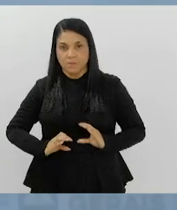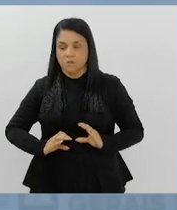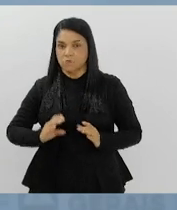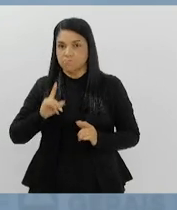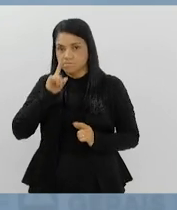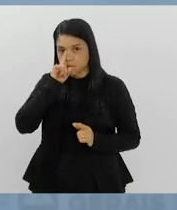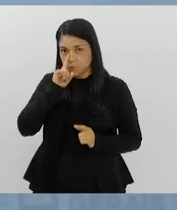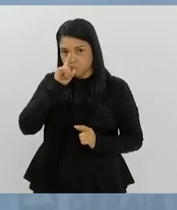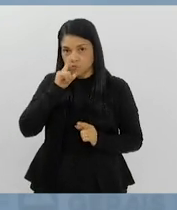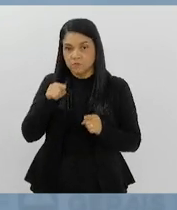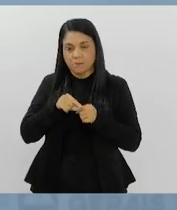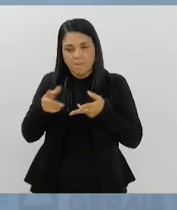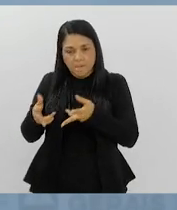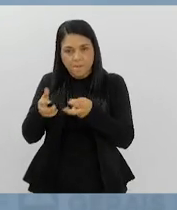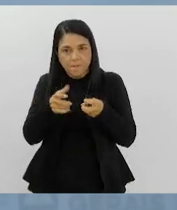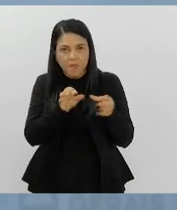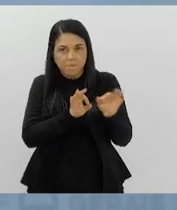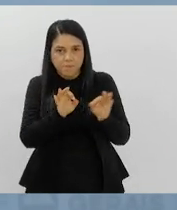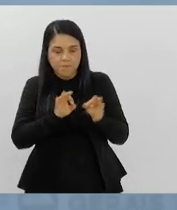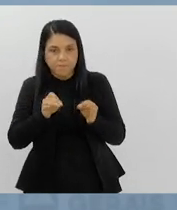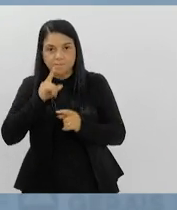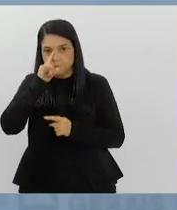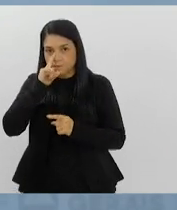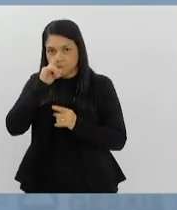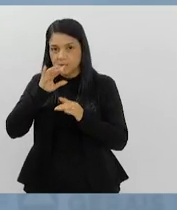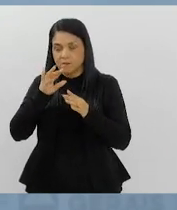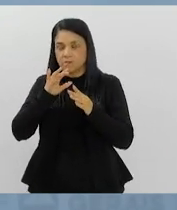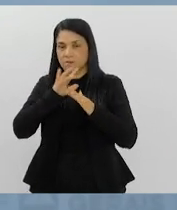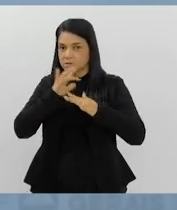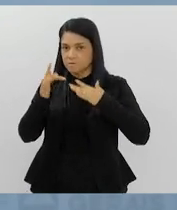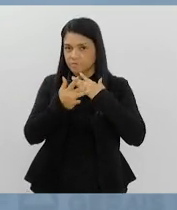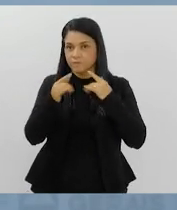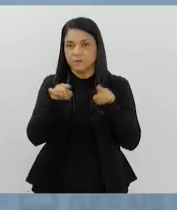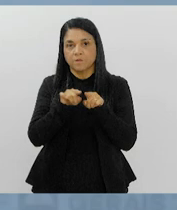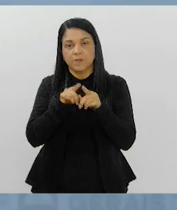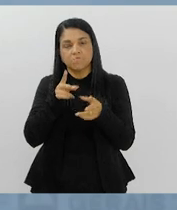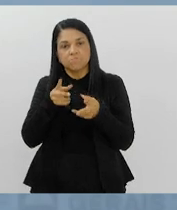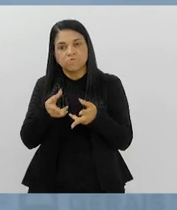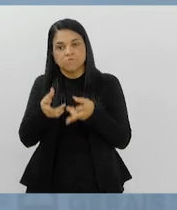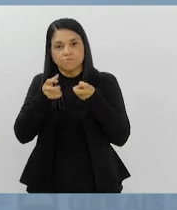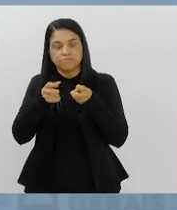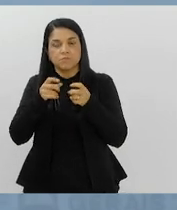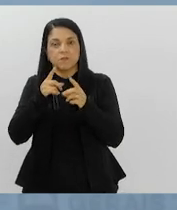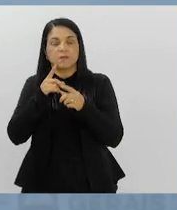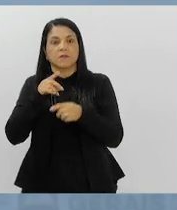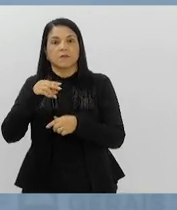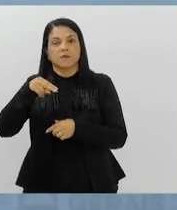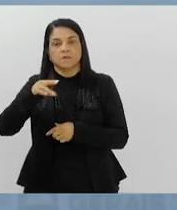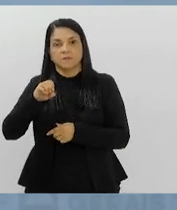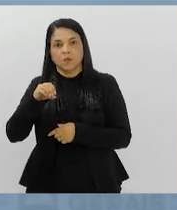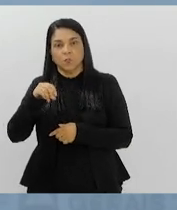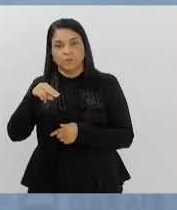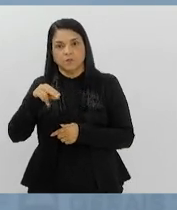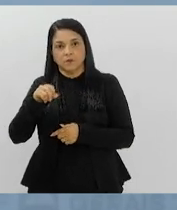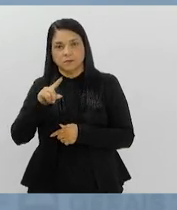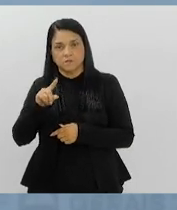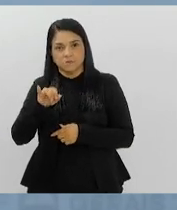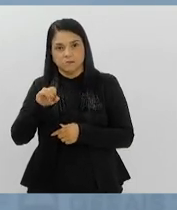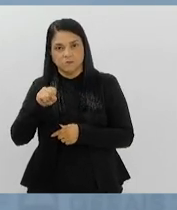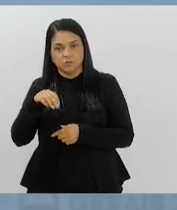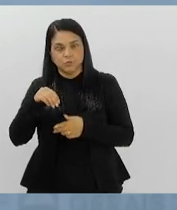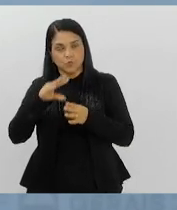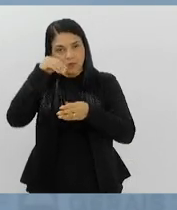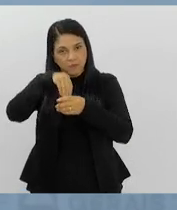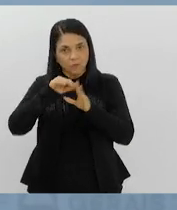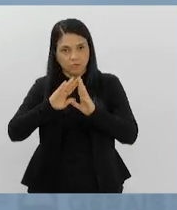plano de detecção de condutas de risco nas redes sociais, a questão de identificação, como eu disse, do neonazismo e antissemitismo no meio escolar, como é que